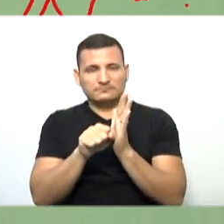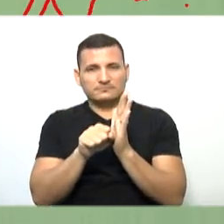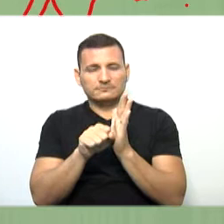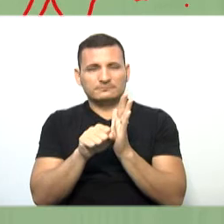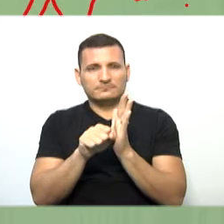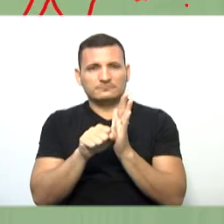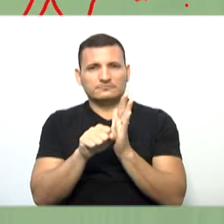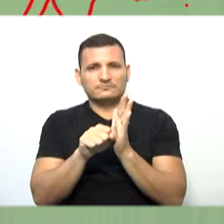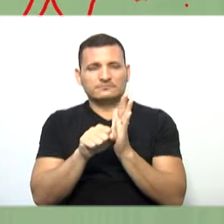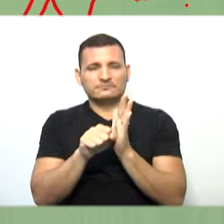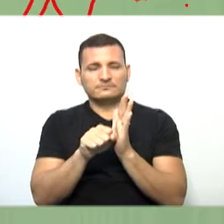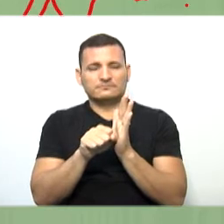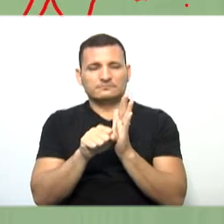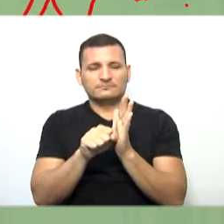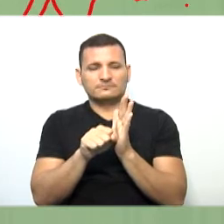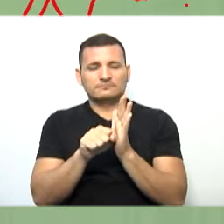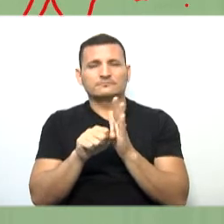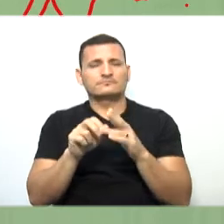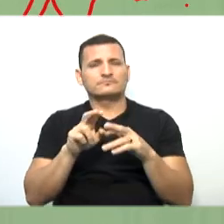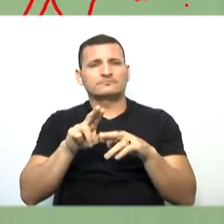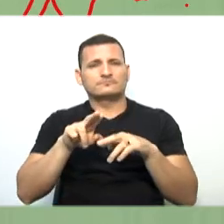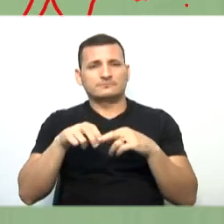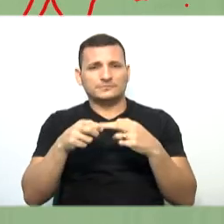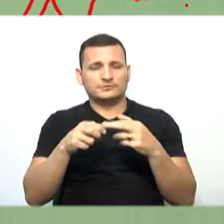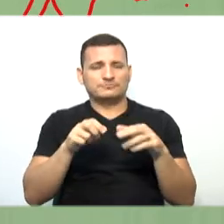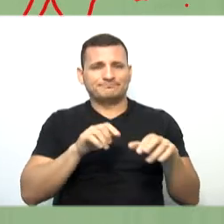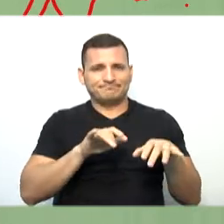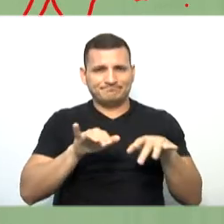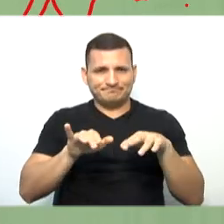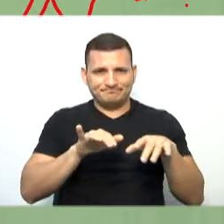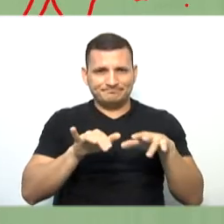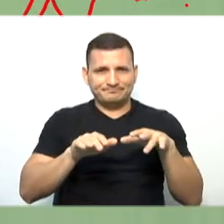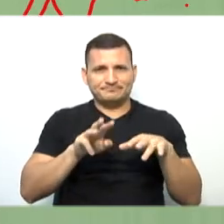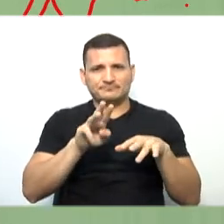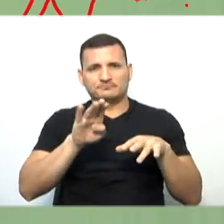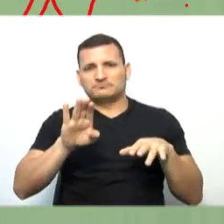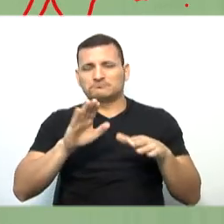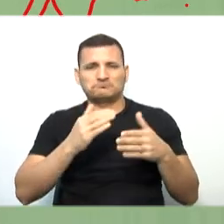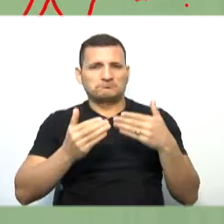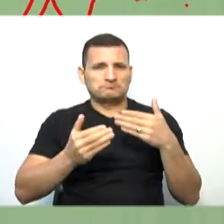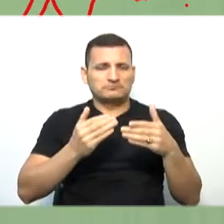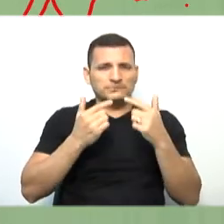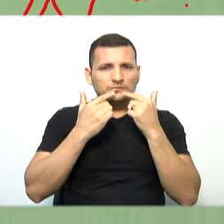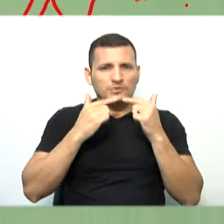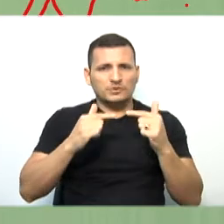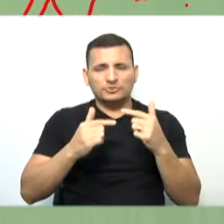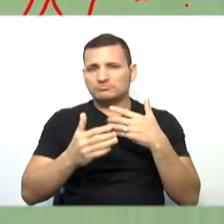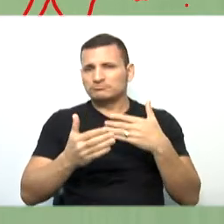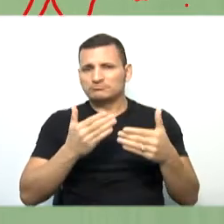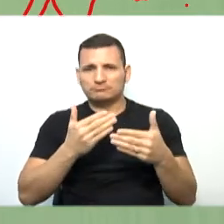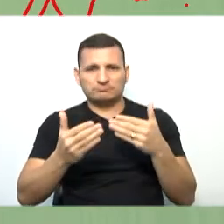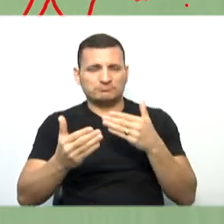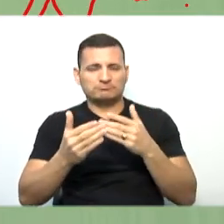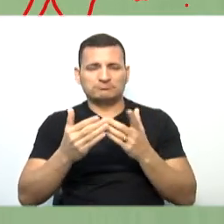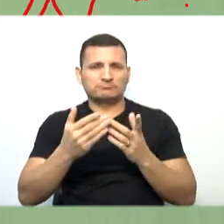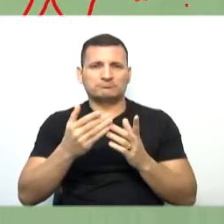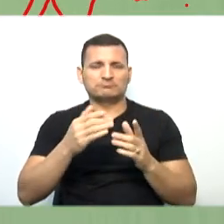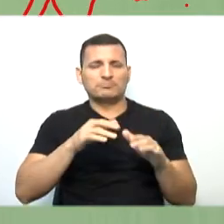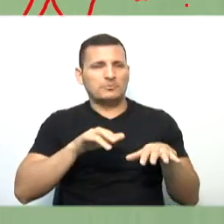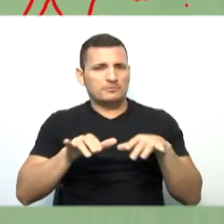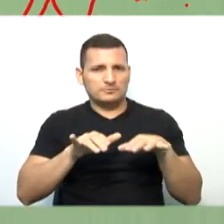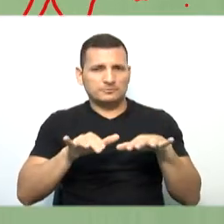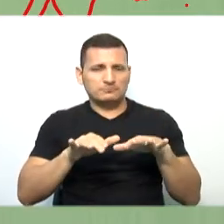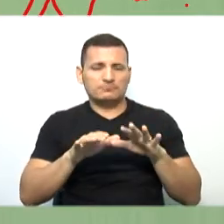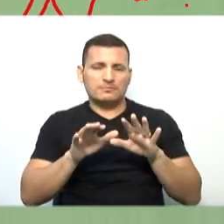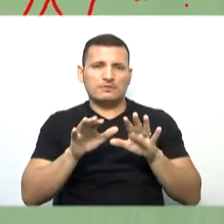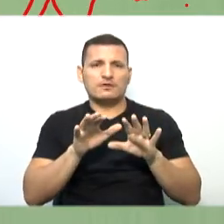dentro de programação web, isso para qualquer linguagem, para qualquer tipo de programação, elas funcionam